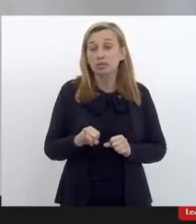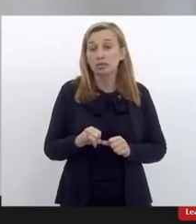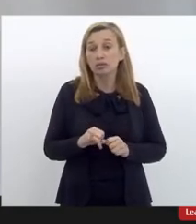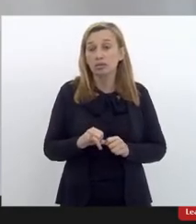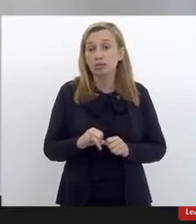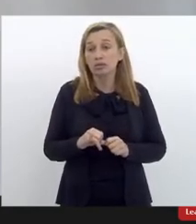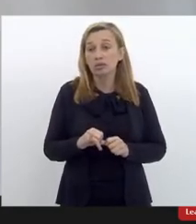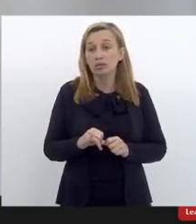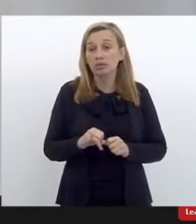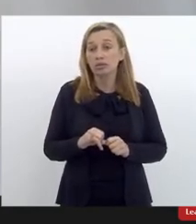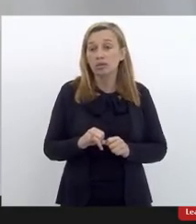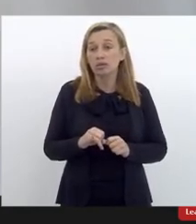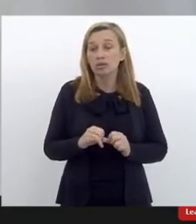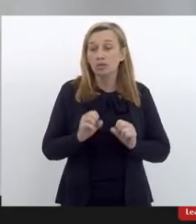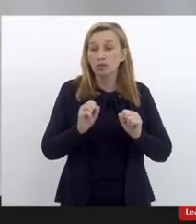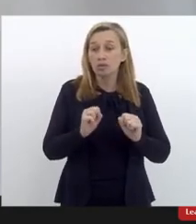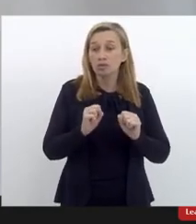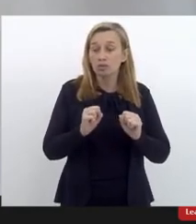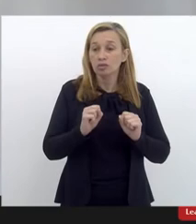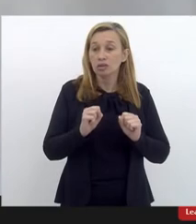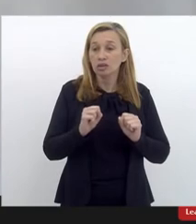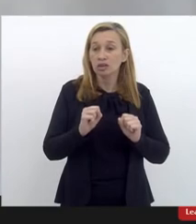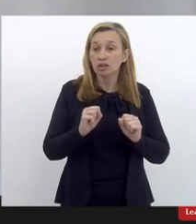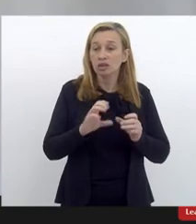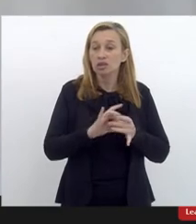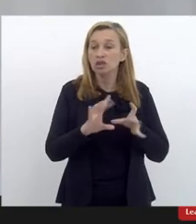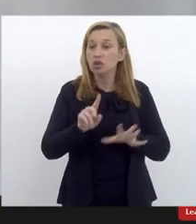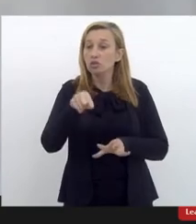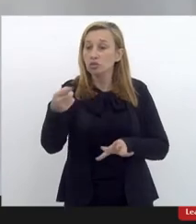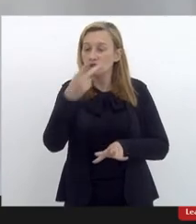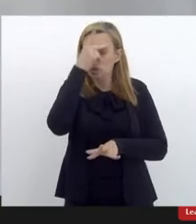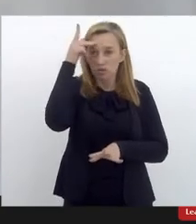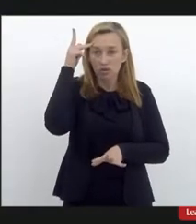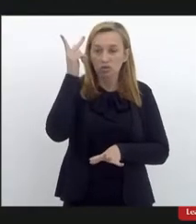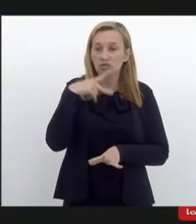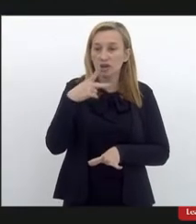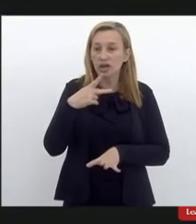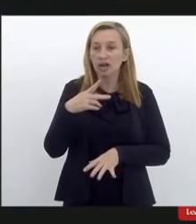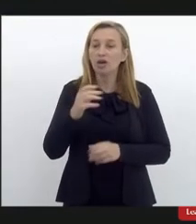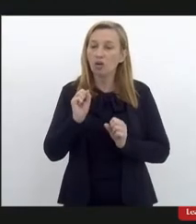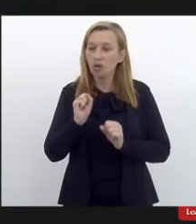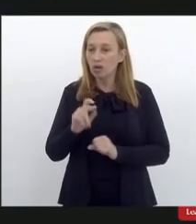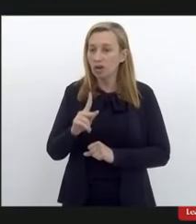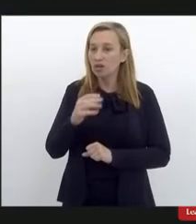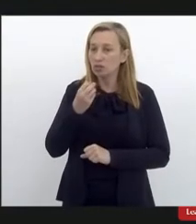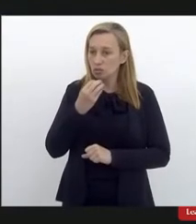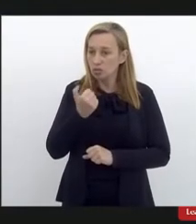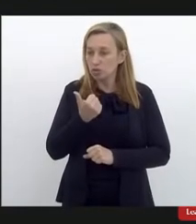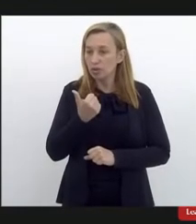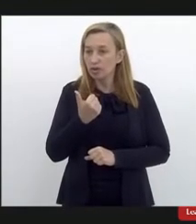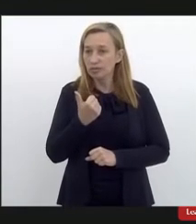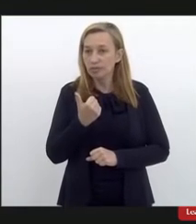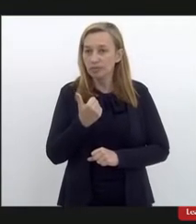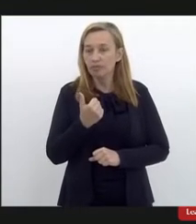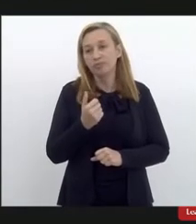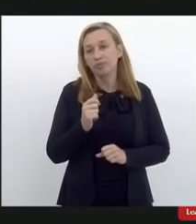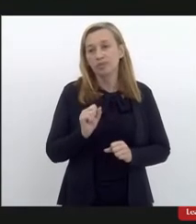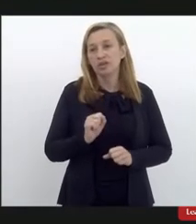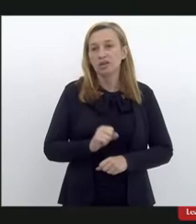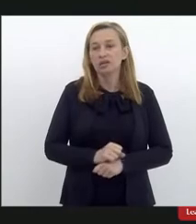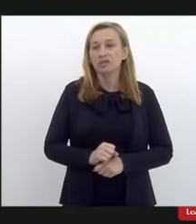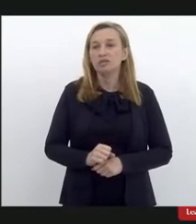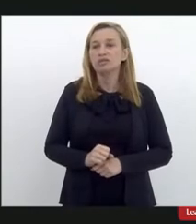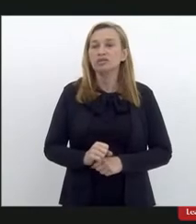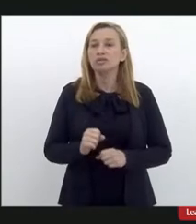a palavra aos outros que têm interesse. Tudo bem, vamos fazer assim, a gente não costuma fazer assim, mas é